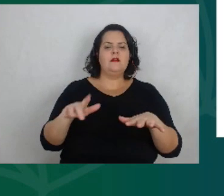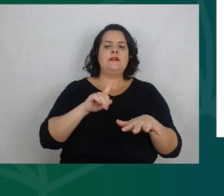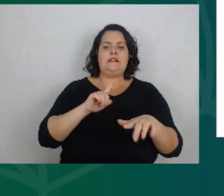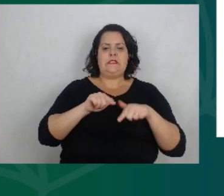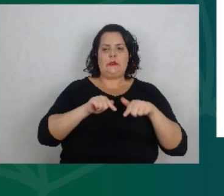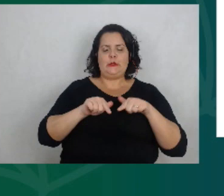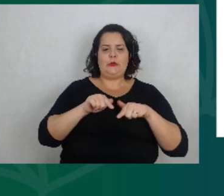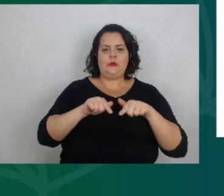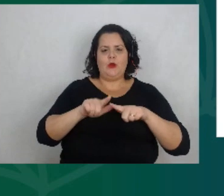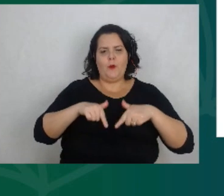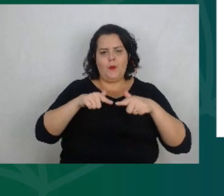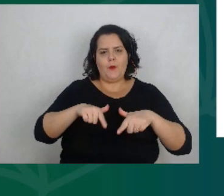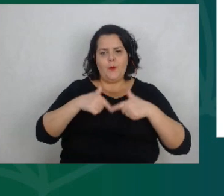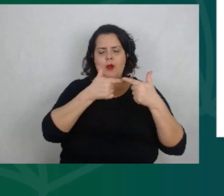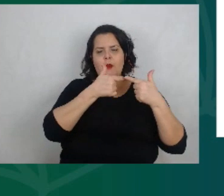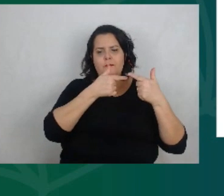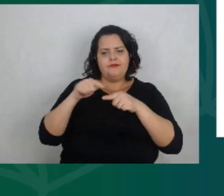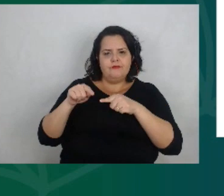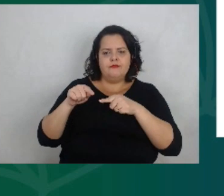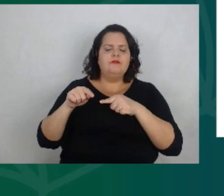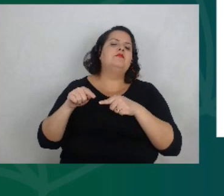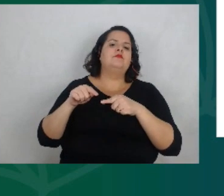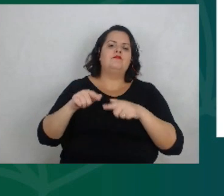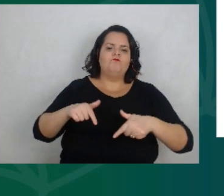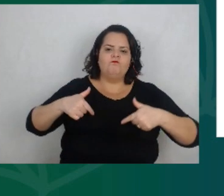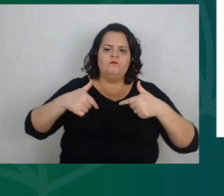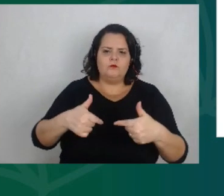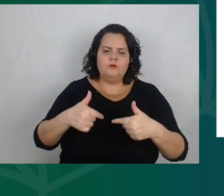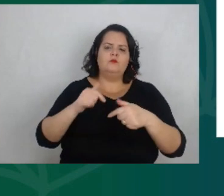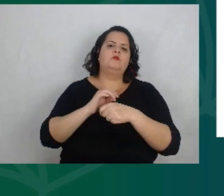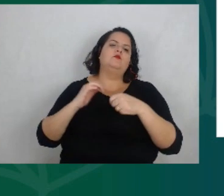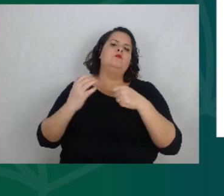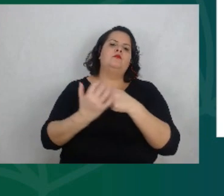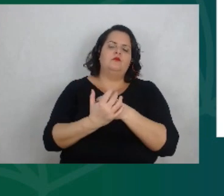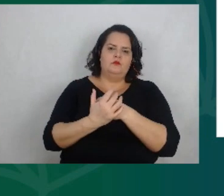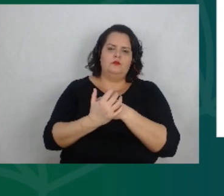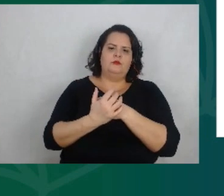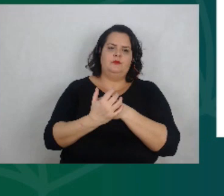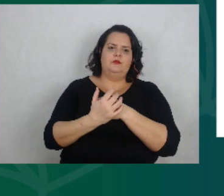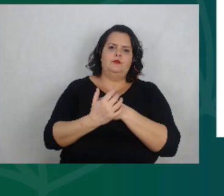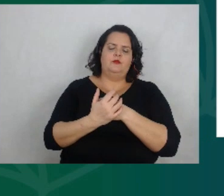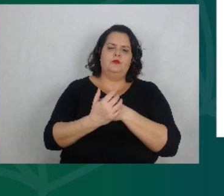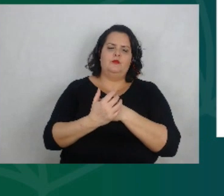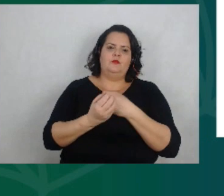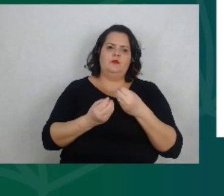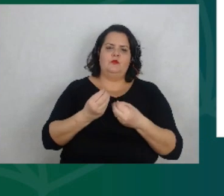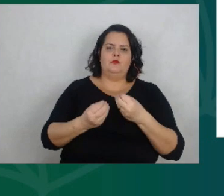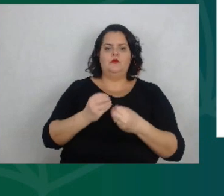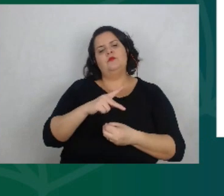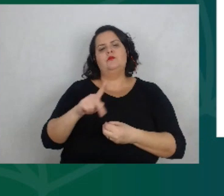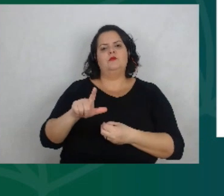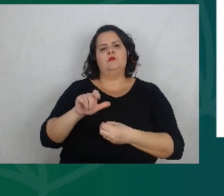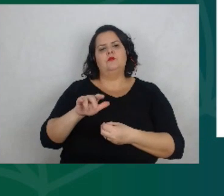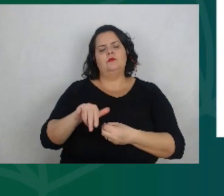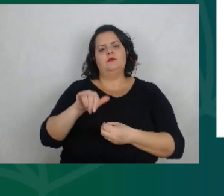força-tarefa para podermos enfrentar este vírus, do qual a professora Lili brilhantemente nos explicou. Creio